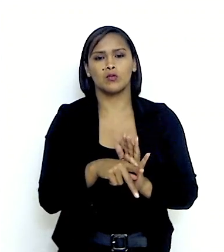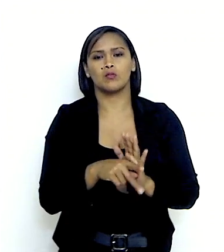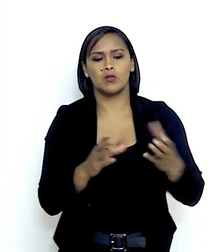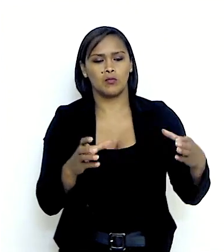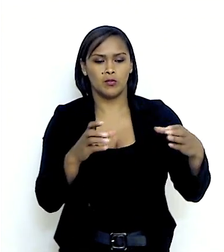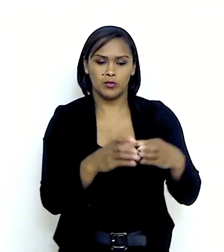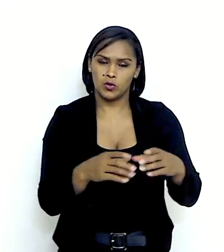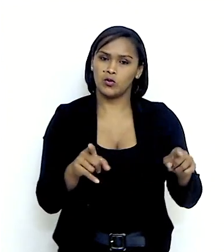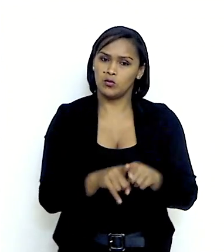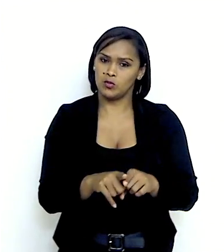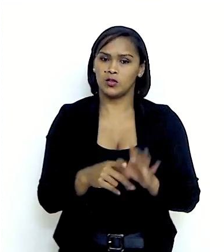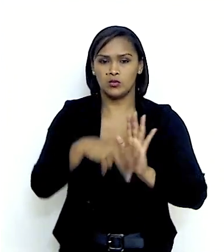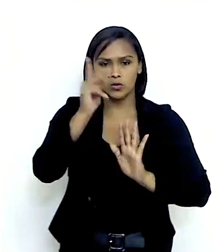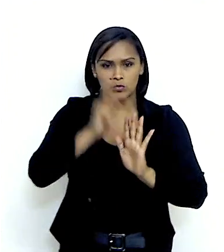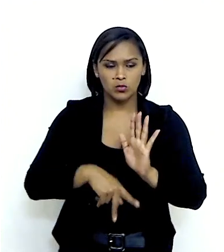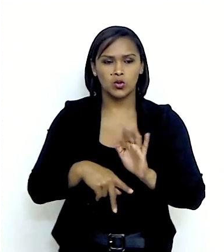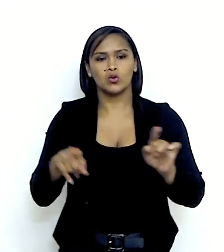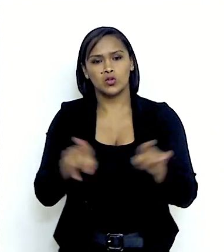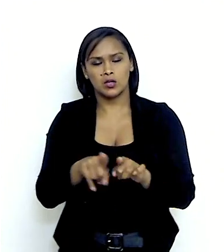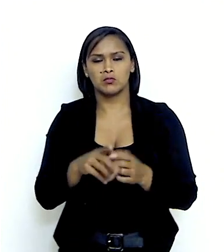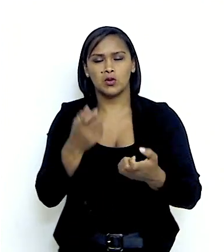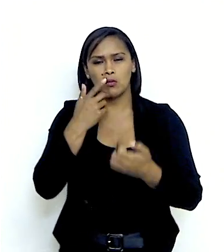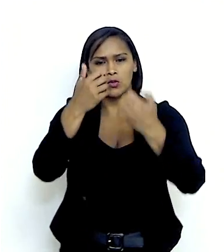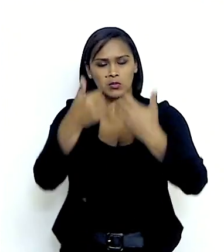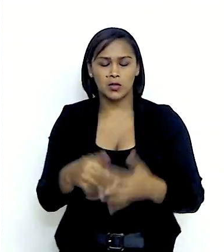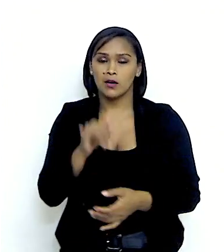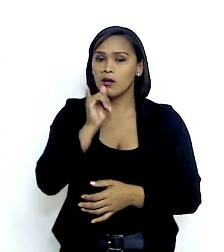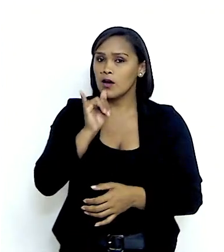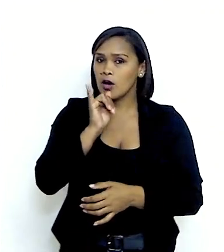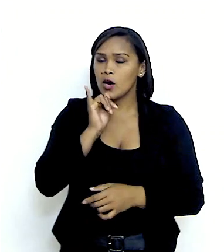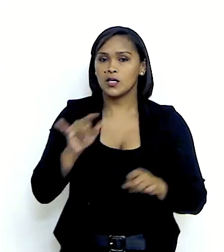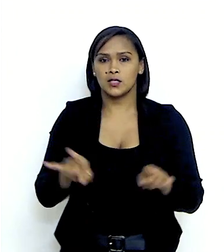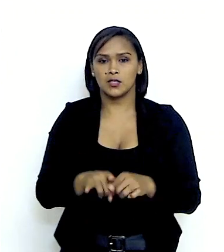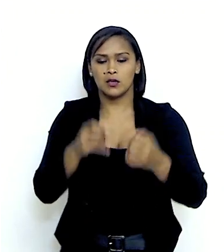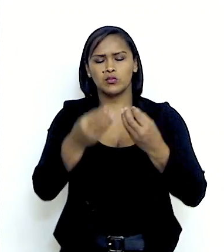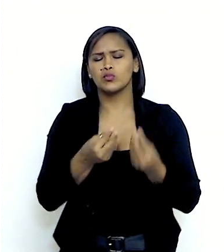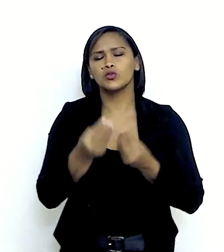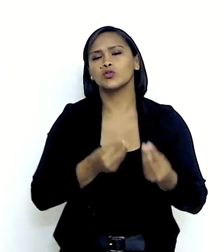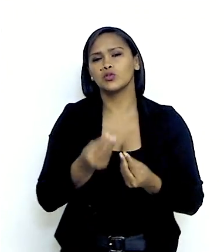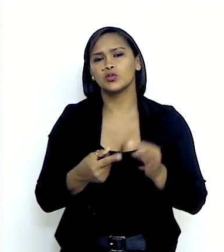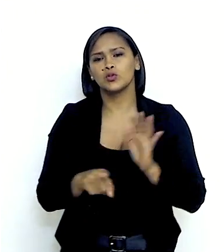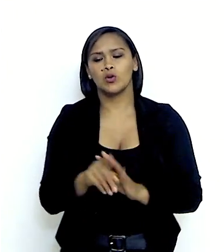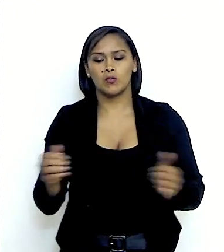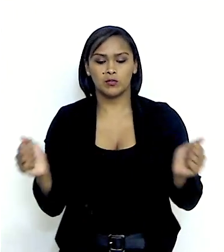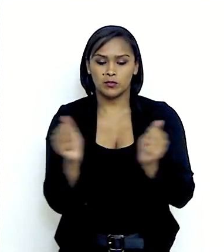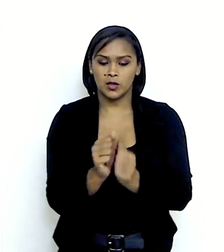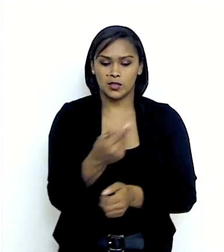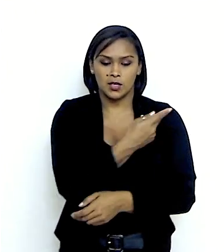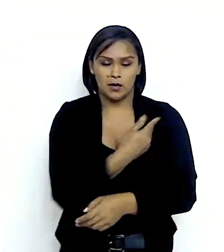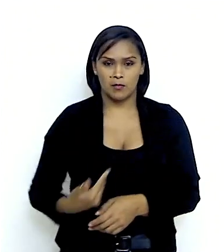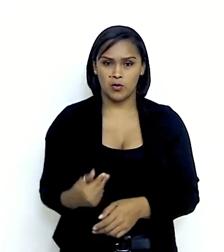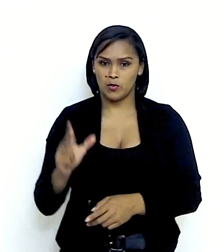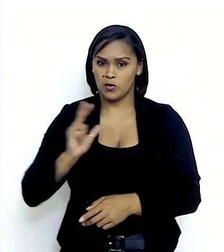setor. Então, esse projeto Brazilian Furniture, como eu disse, é um exemplo, né, de como essa parceria